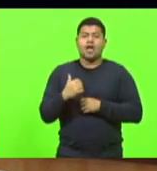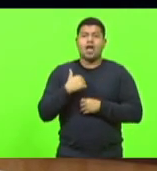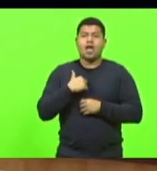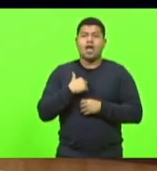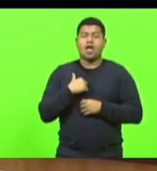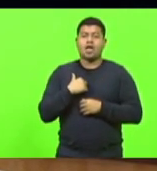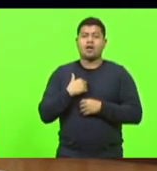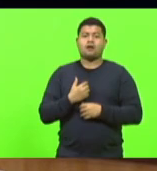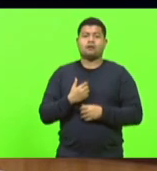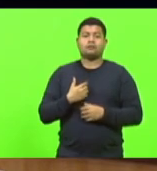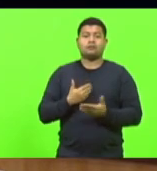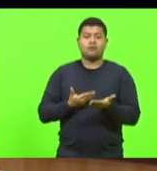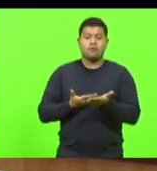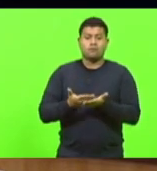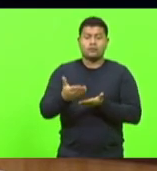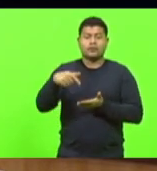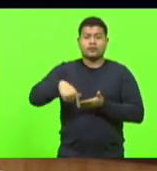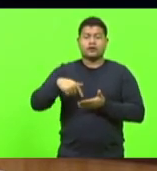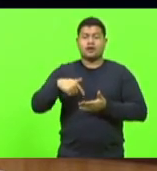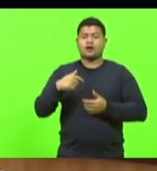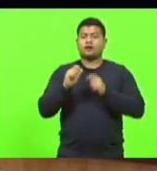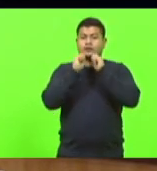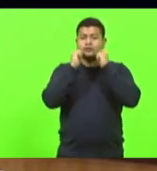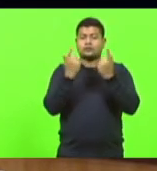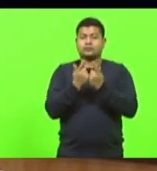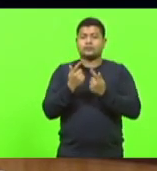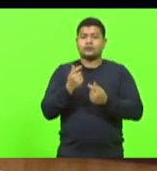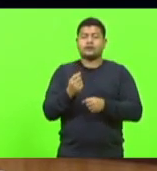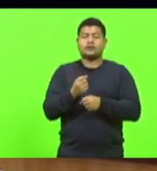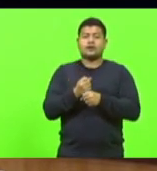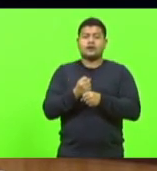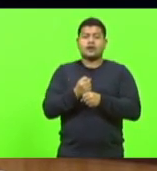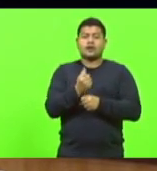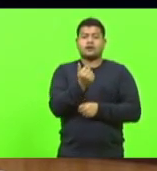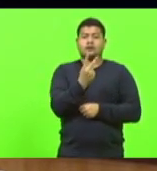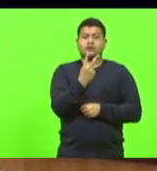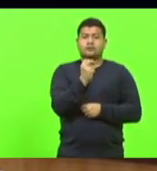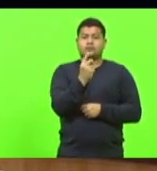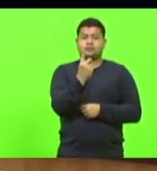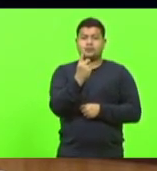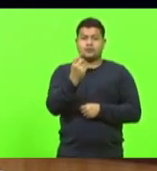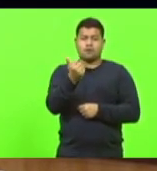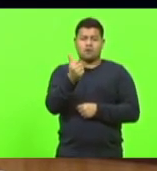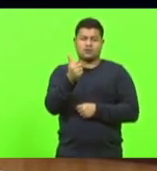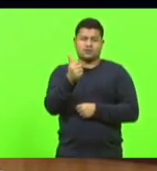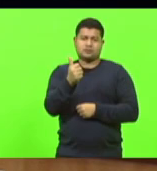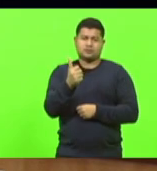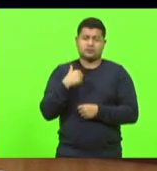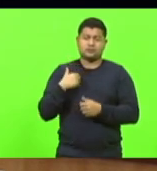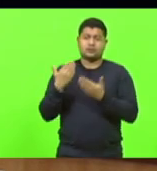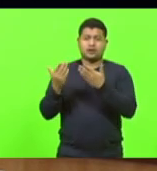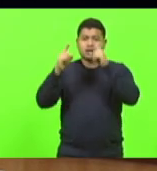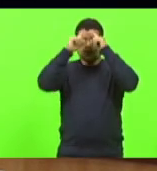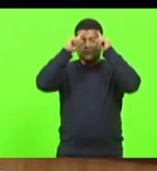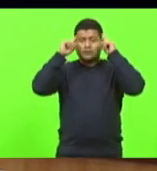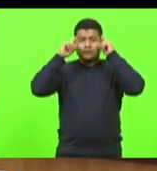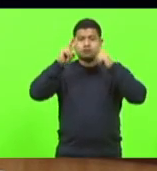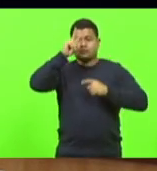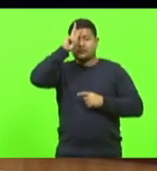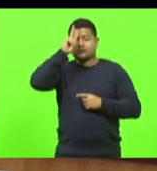casa desde 2011 bom e quando o deputado estaria tá falava do histórico de reformas da